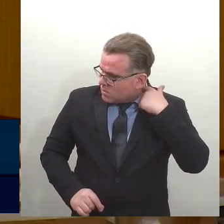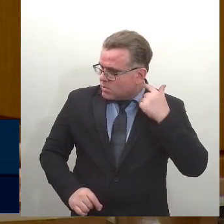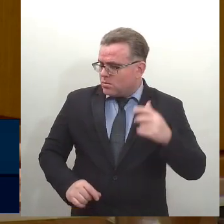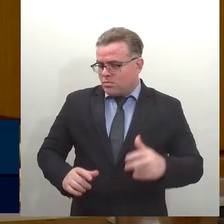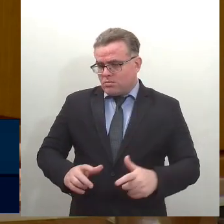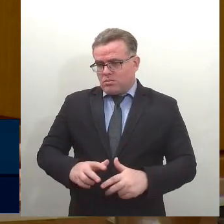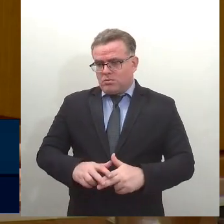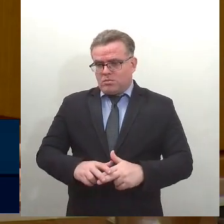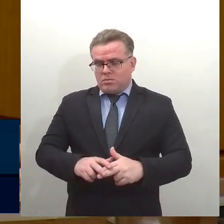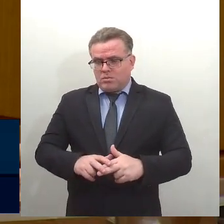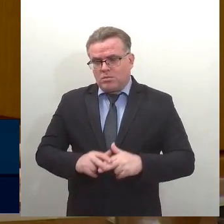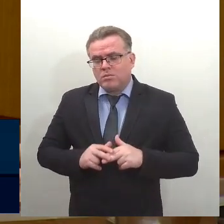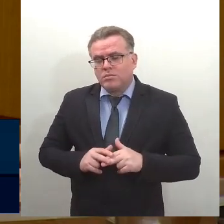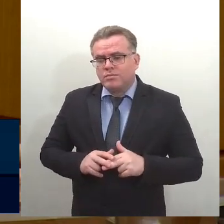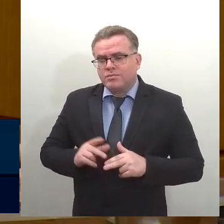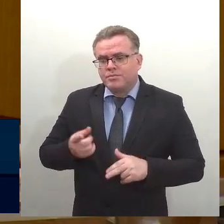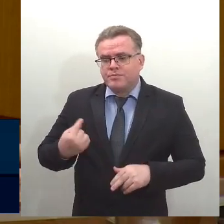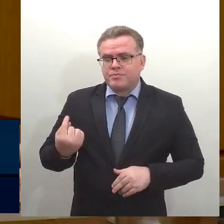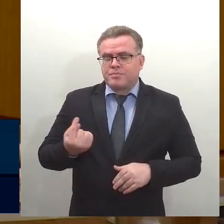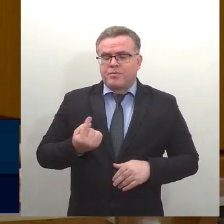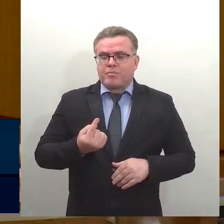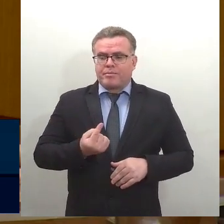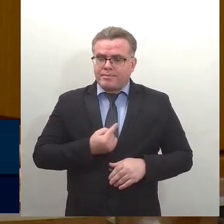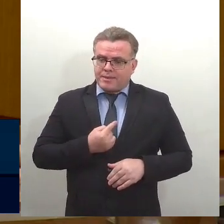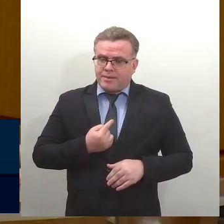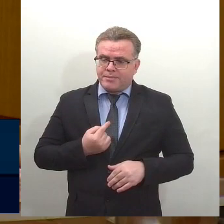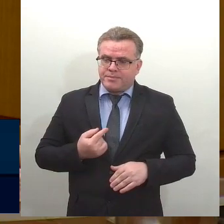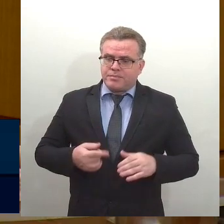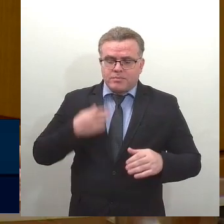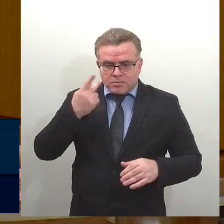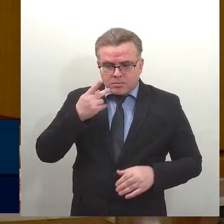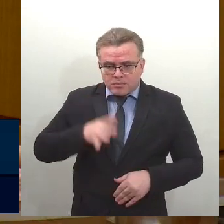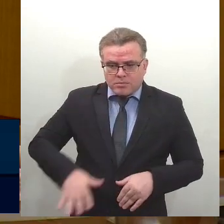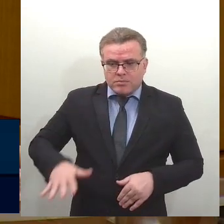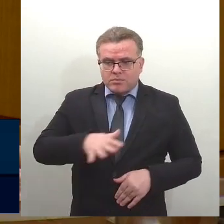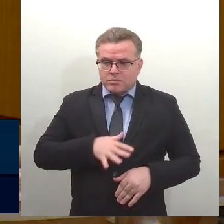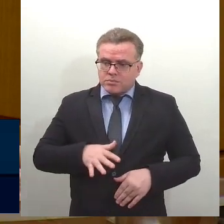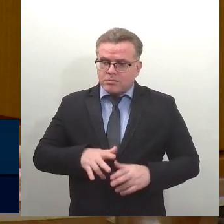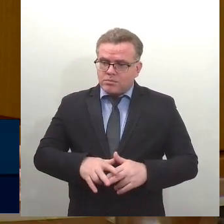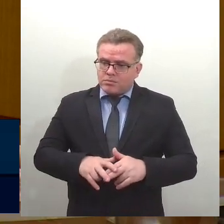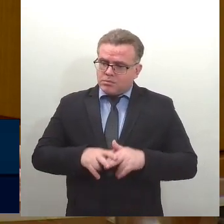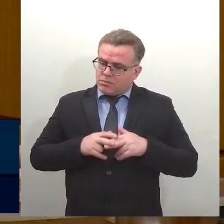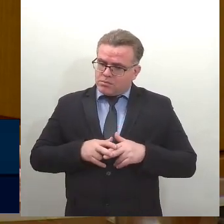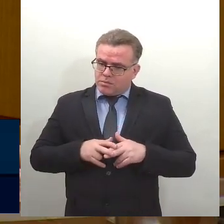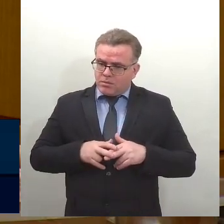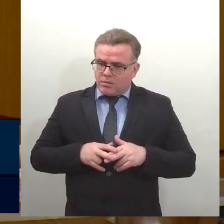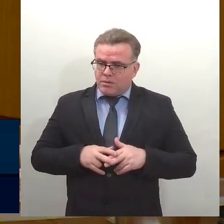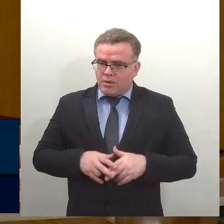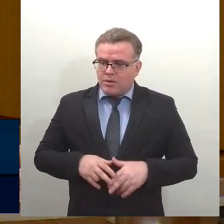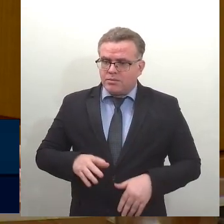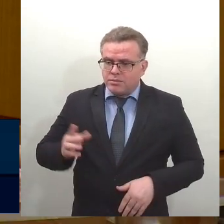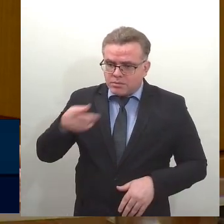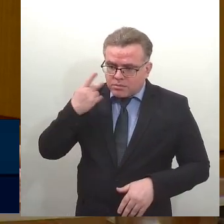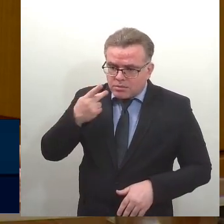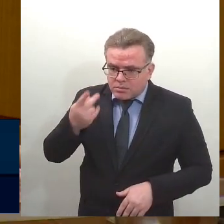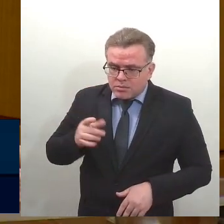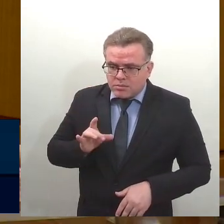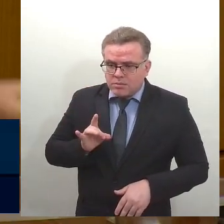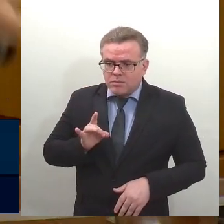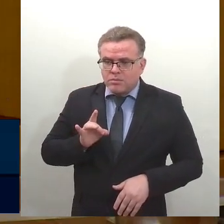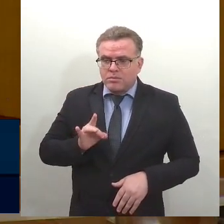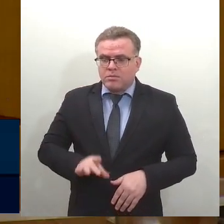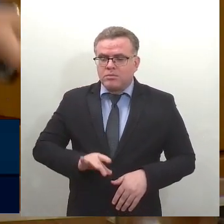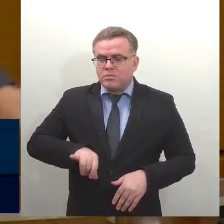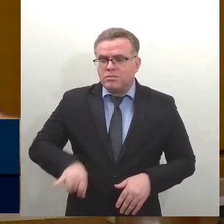política, é para isso que serve a política. Política não é lugar para se completar do dinheiro público, política não é lugar